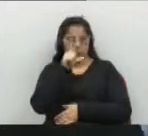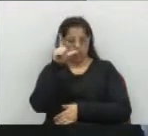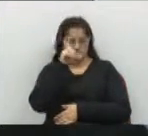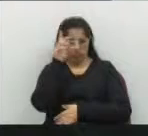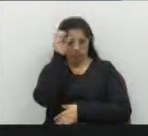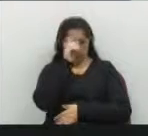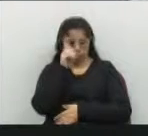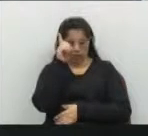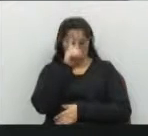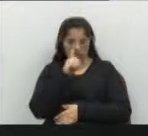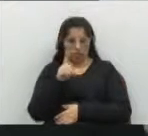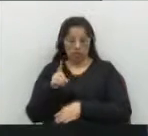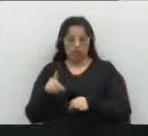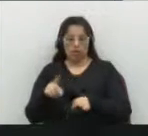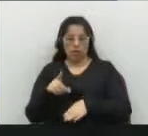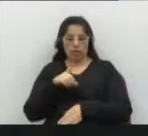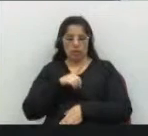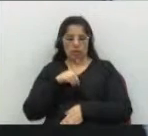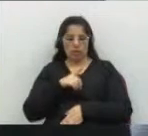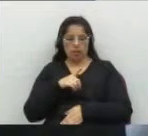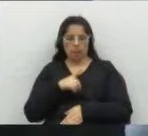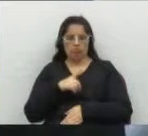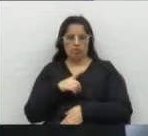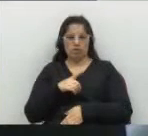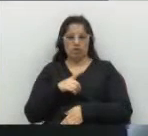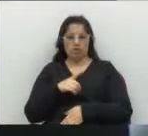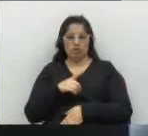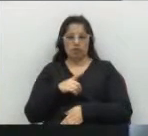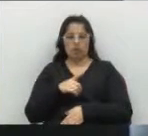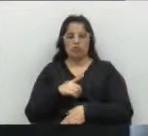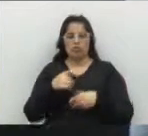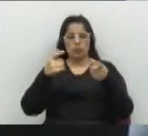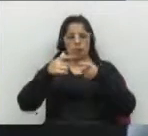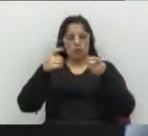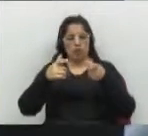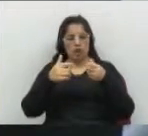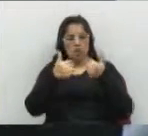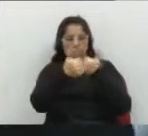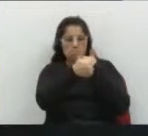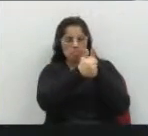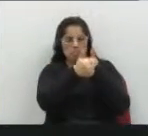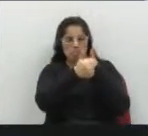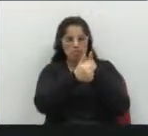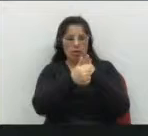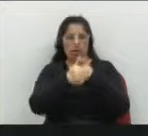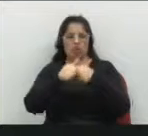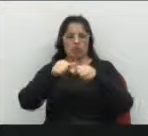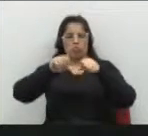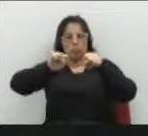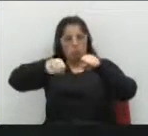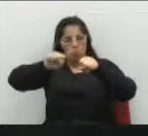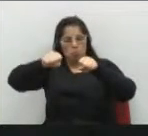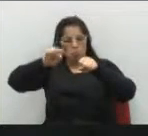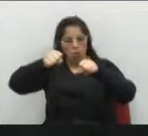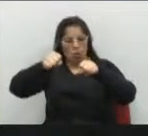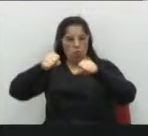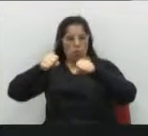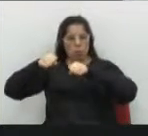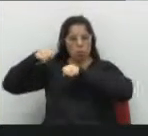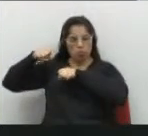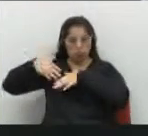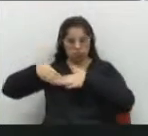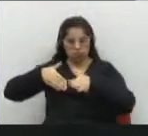Florestal, próximo ao vizinho do autódromo ali, do cartódromo.